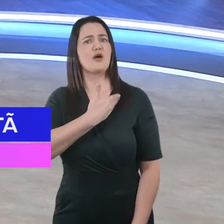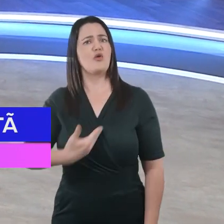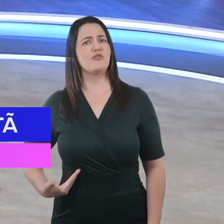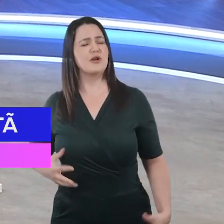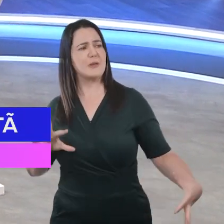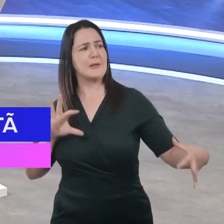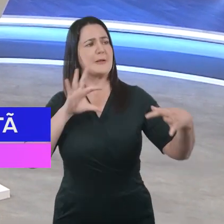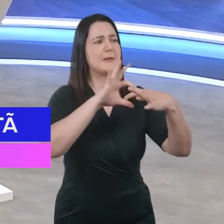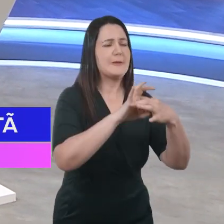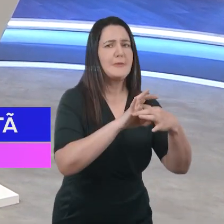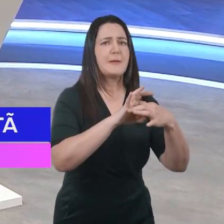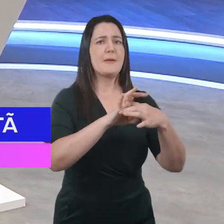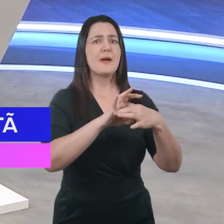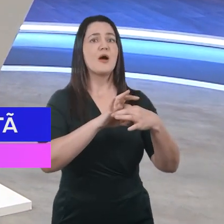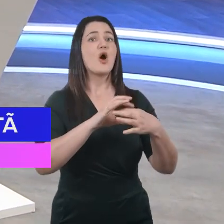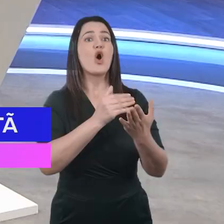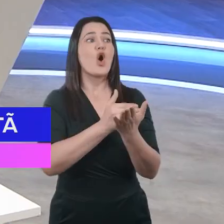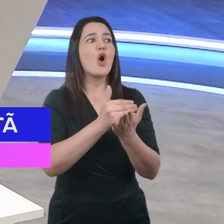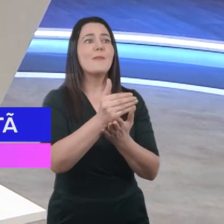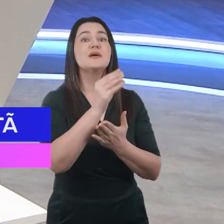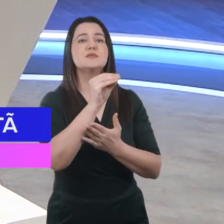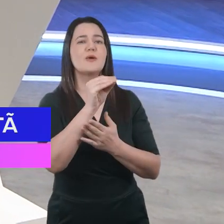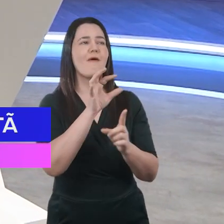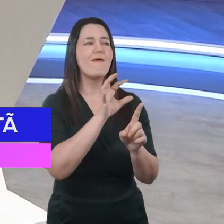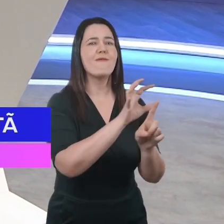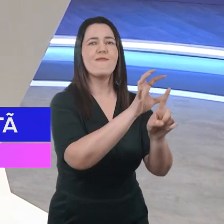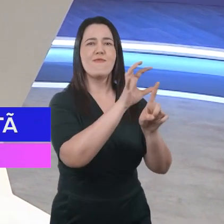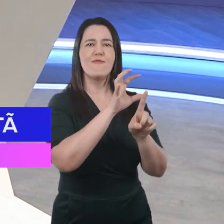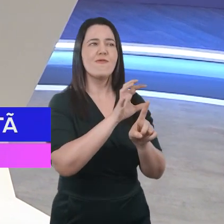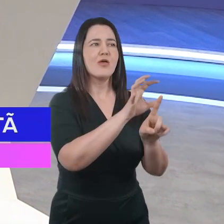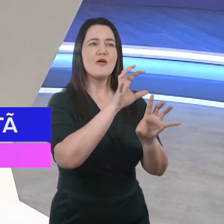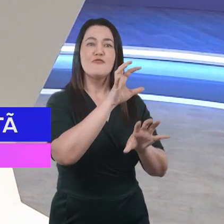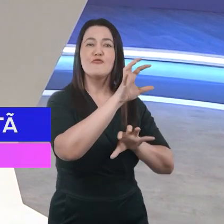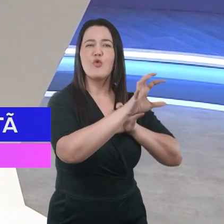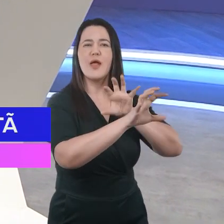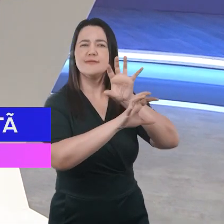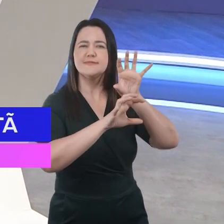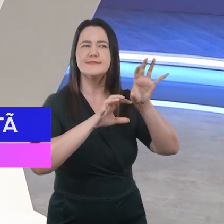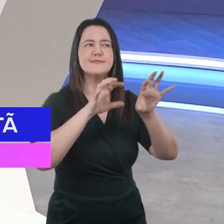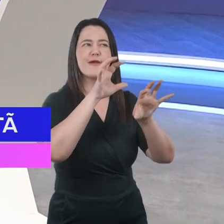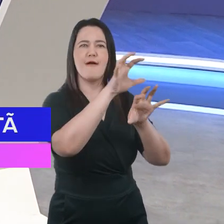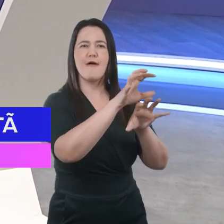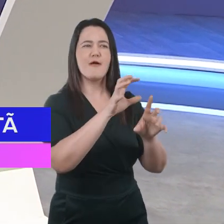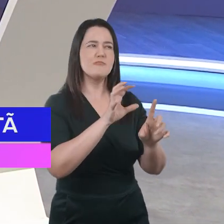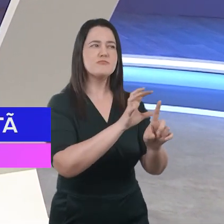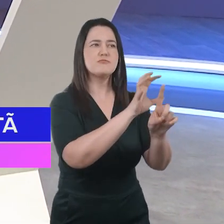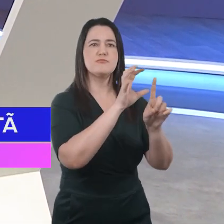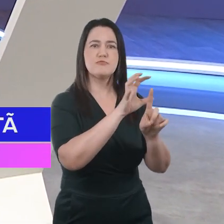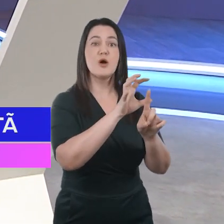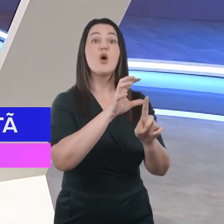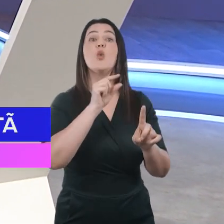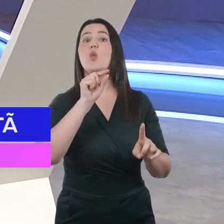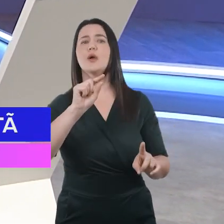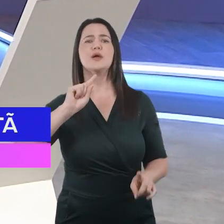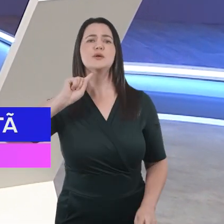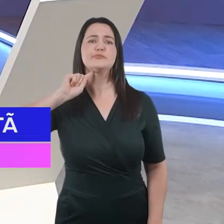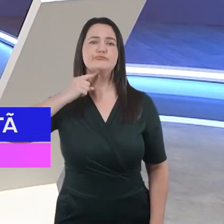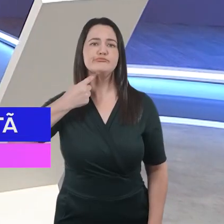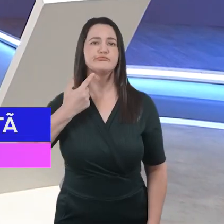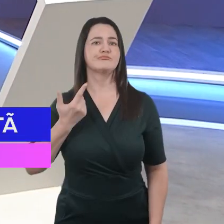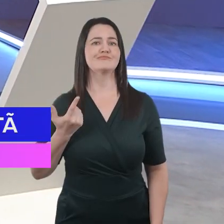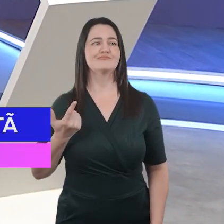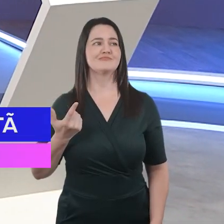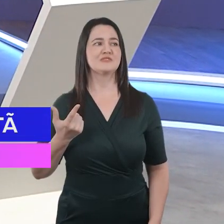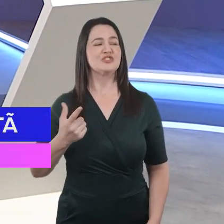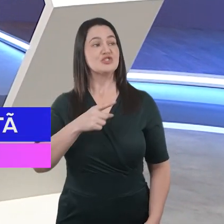agora cristão, ele começa a trazer para dentro da igreja algo que estava